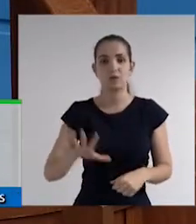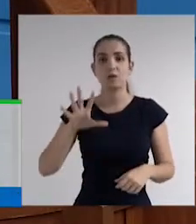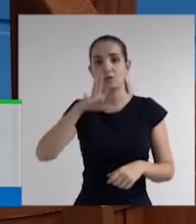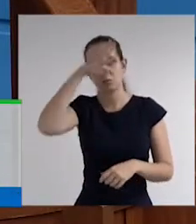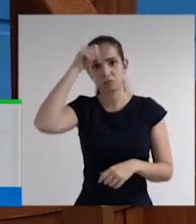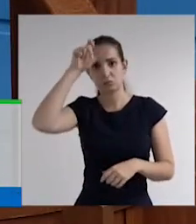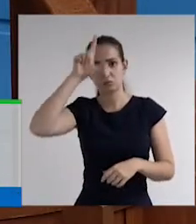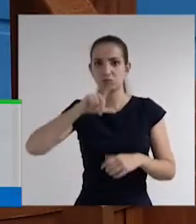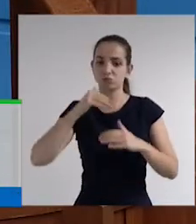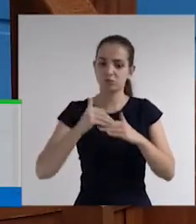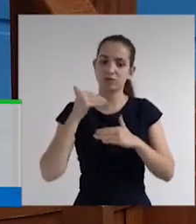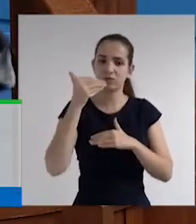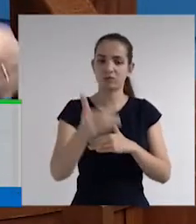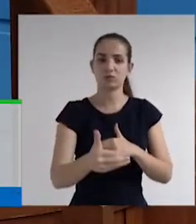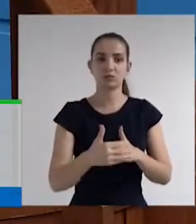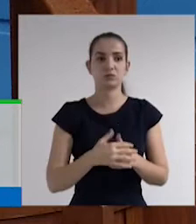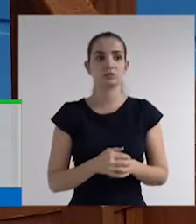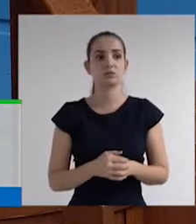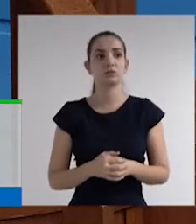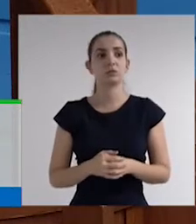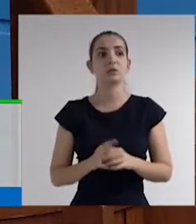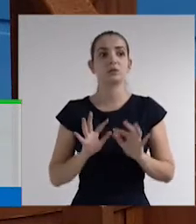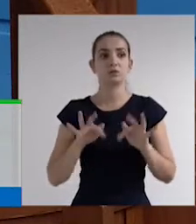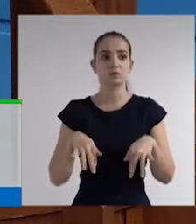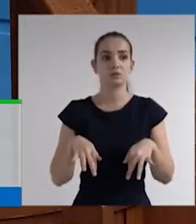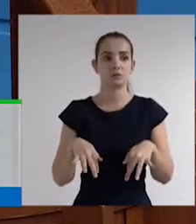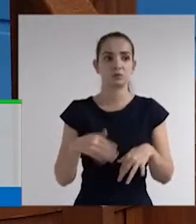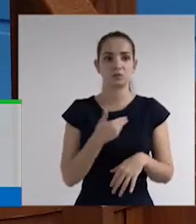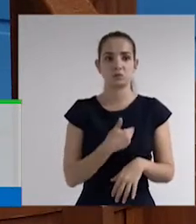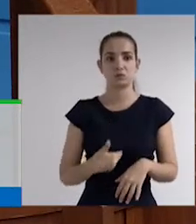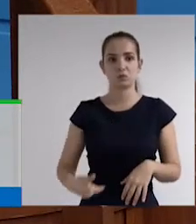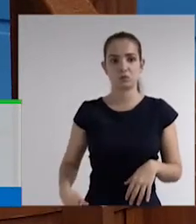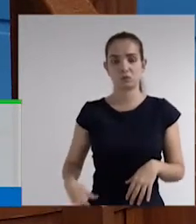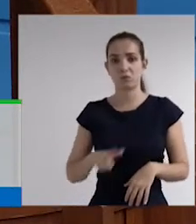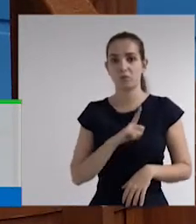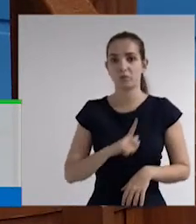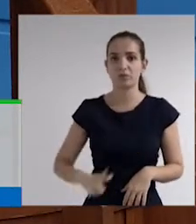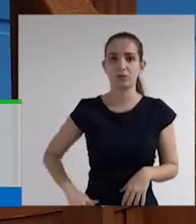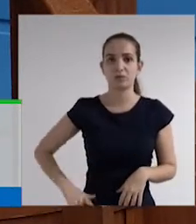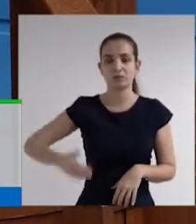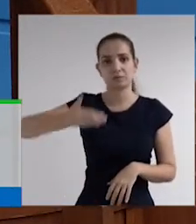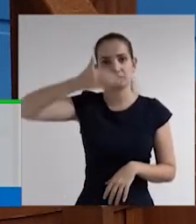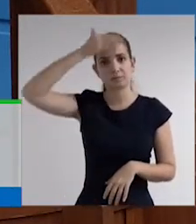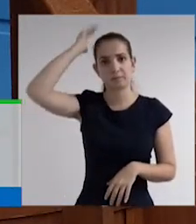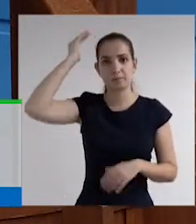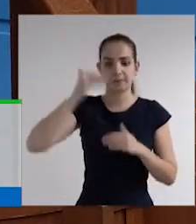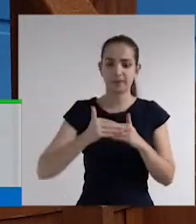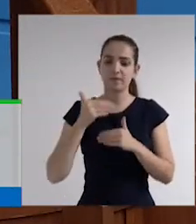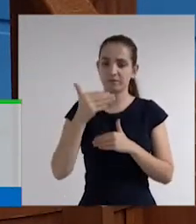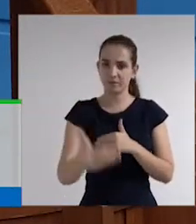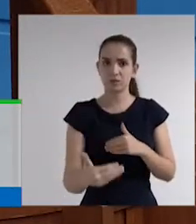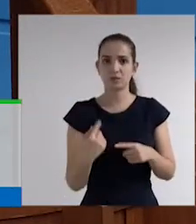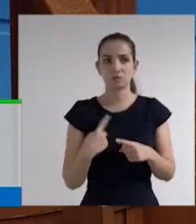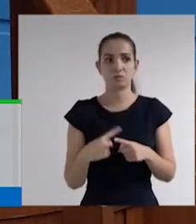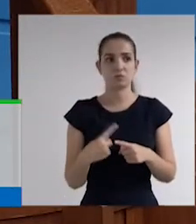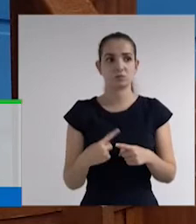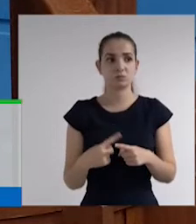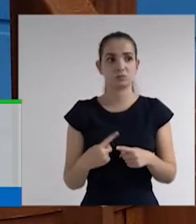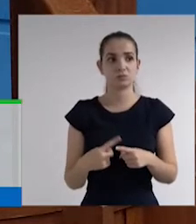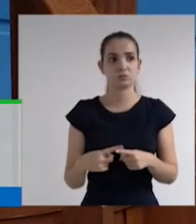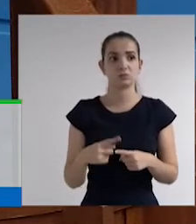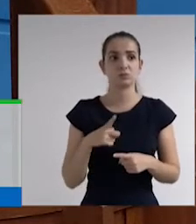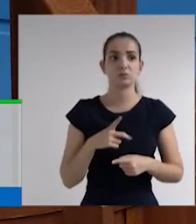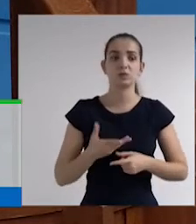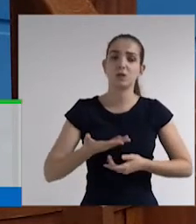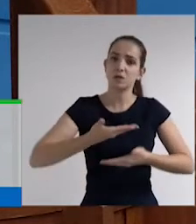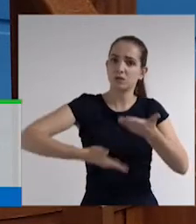saindo na frente. E aí, para finalizar, o governador Reinaldo Azambuja sai na frente a partir do momento que